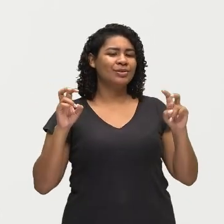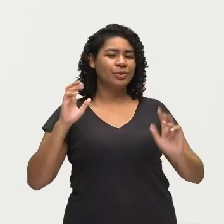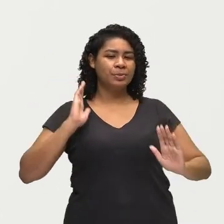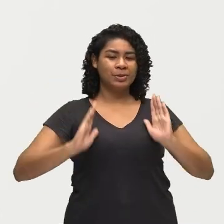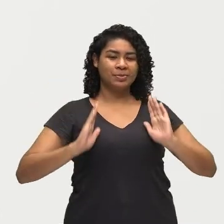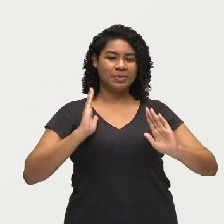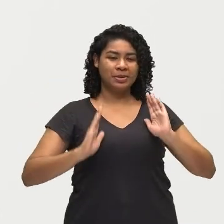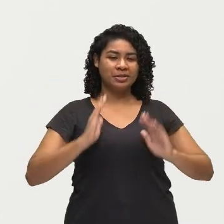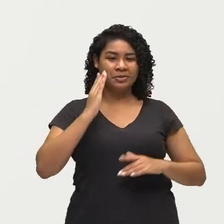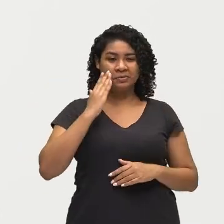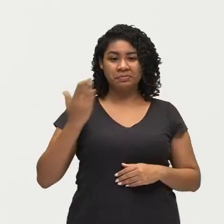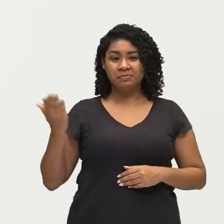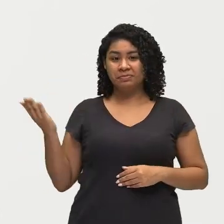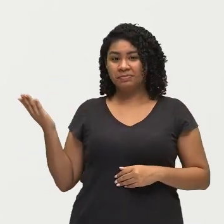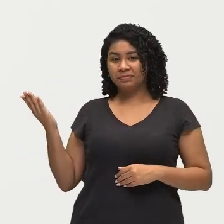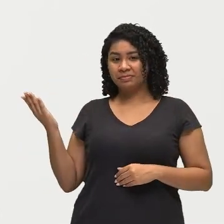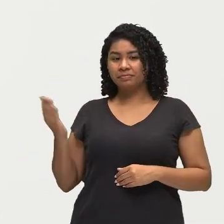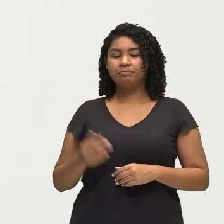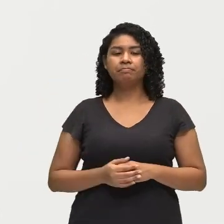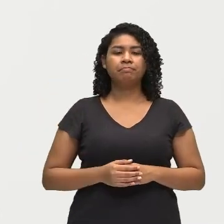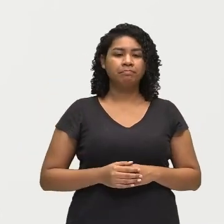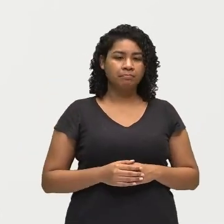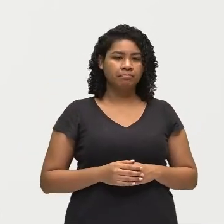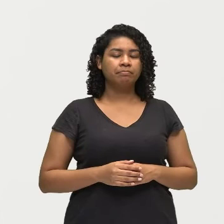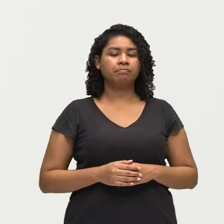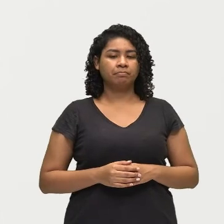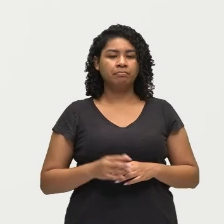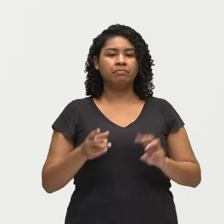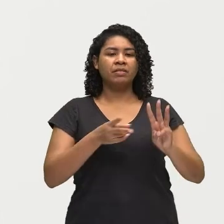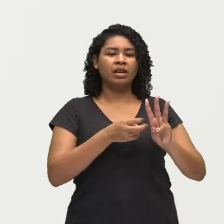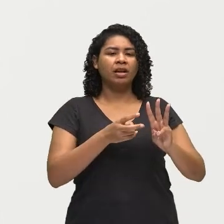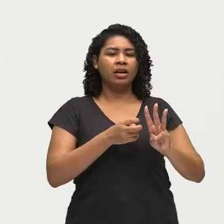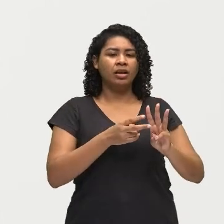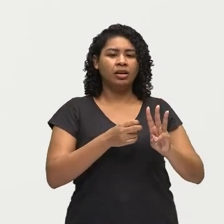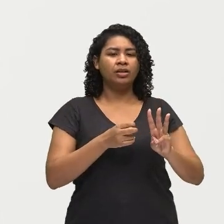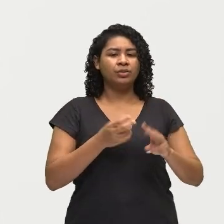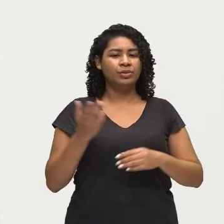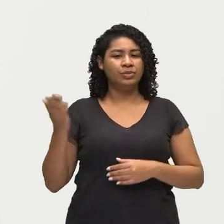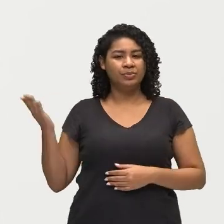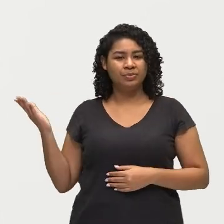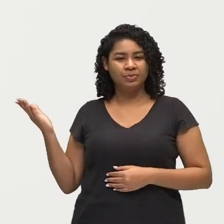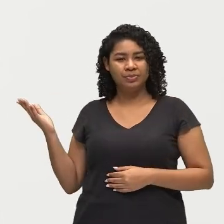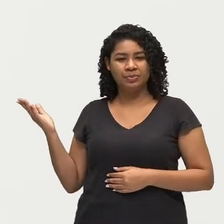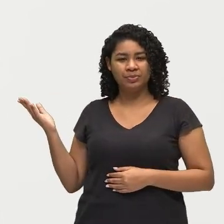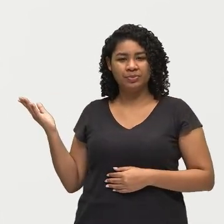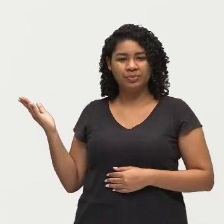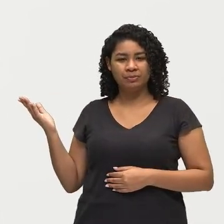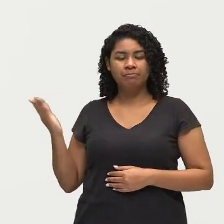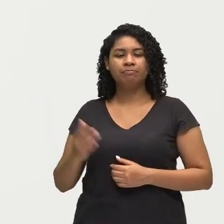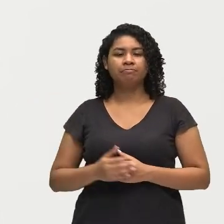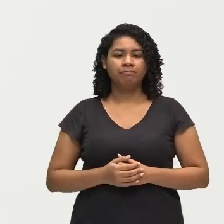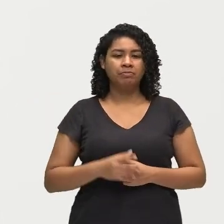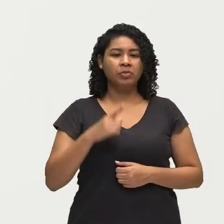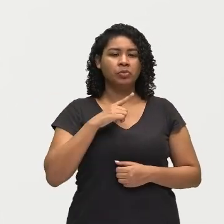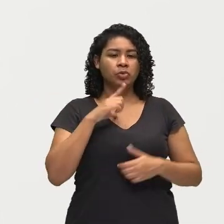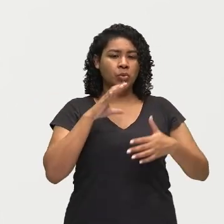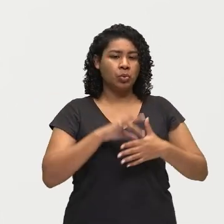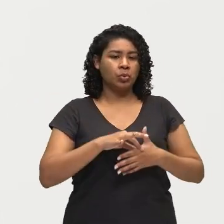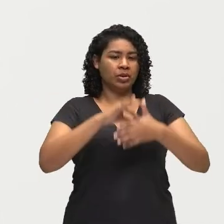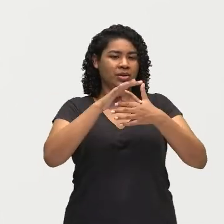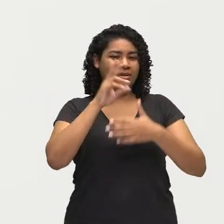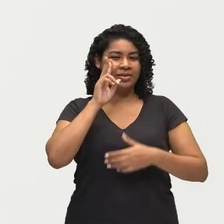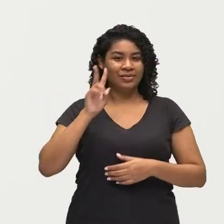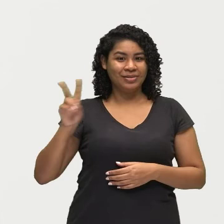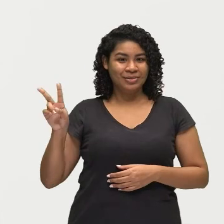ali, ó, índios atravessando um riacho, o caçador de escravos, que era o que de fato que acontecia nesse momento